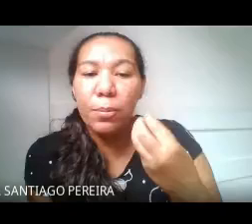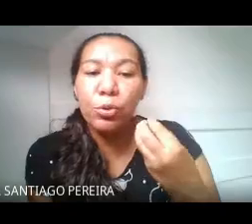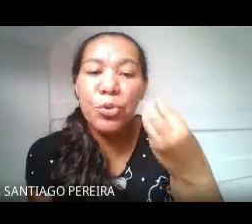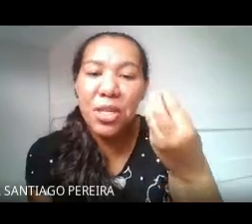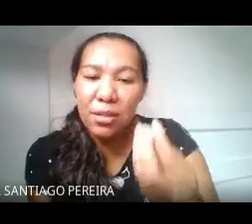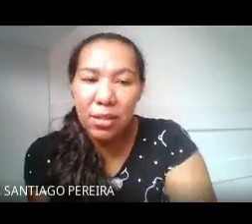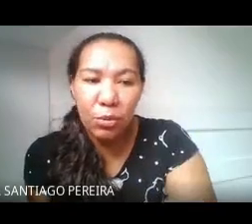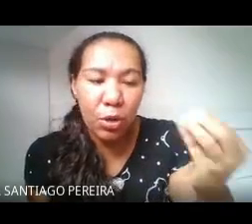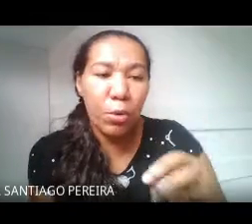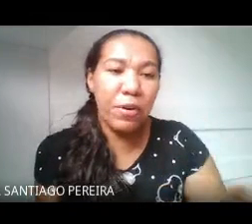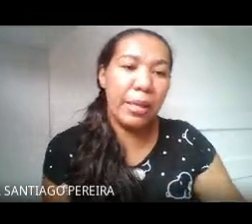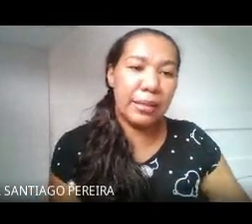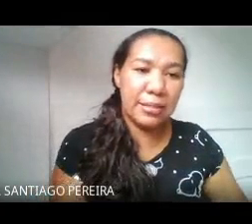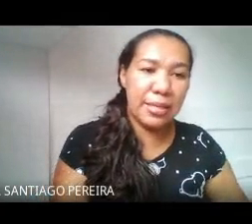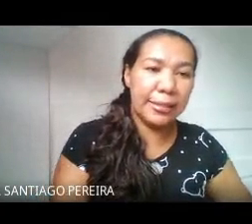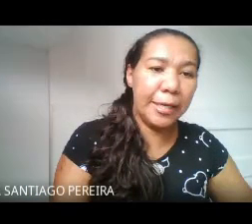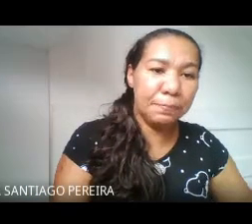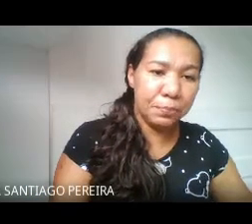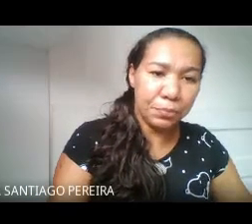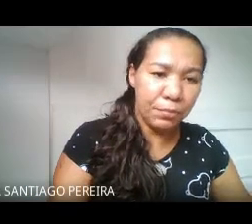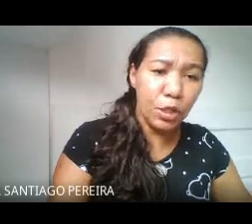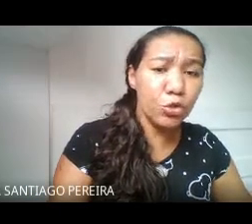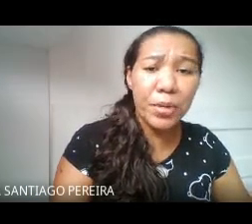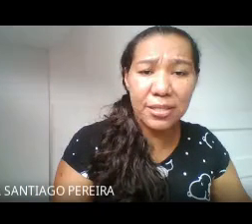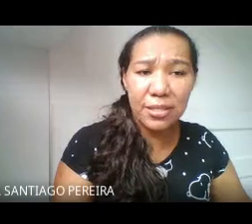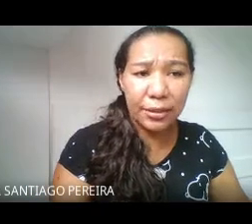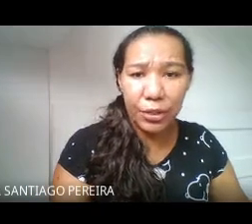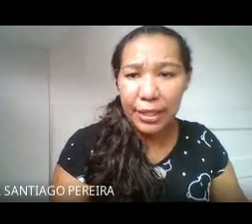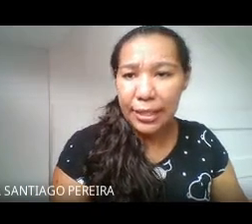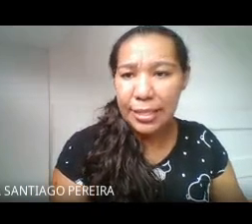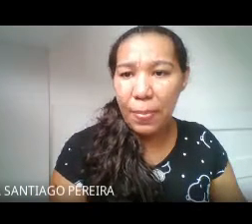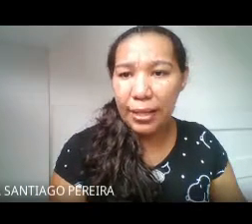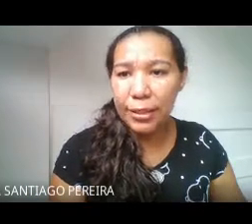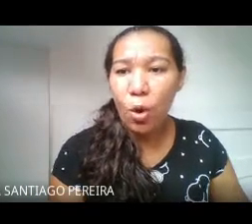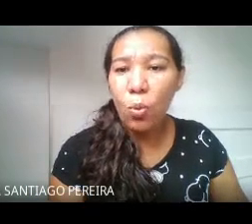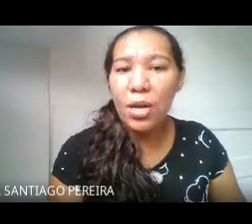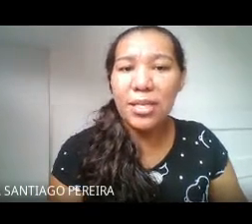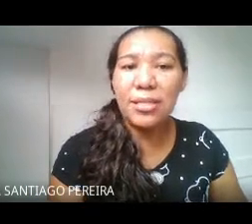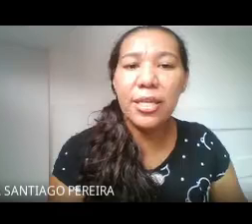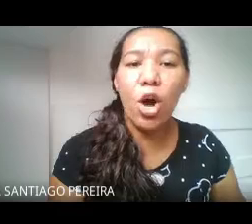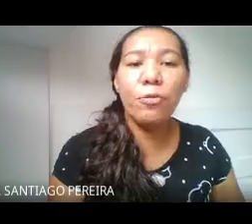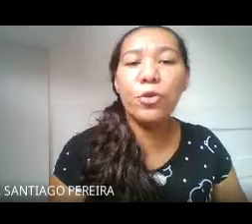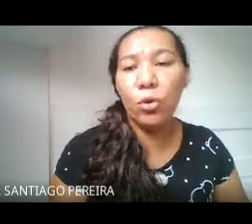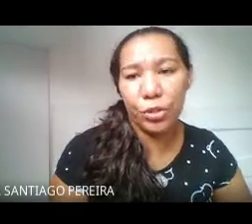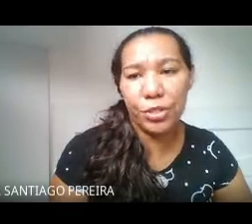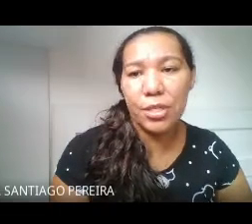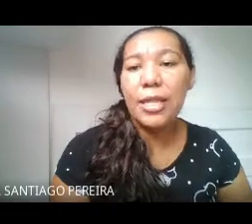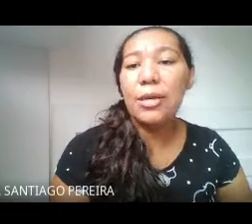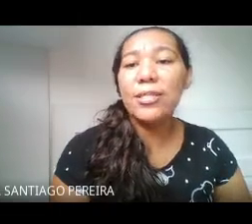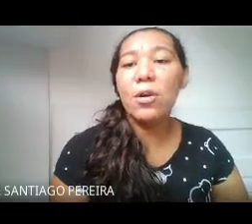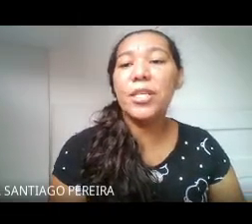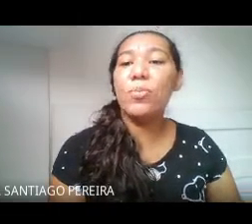ideias, no campo do sentido. Então, como eu falei lá na cidade, né? Sobre a cidade, ó, dessa parte. Was a city of